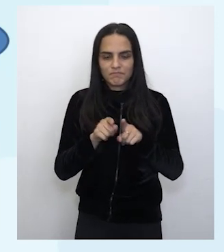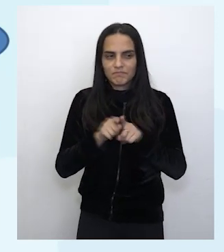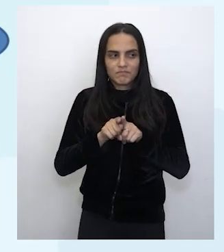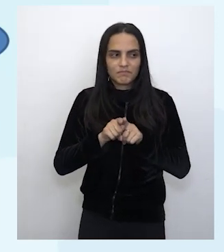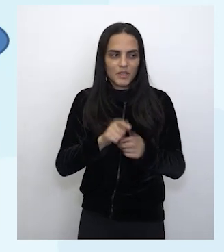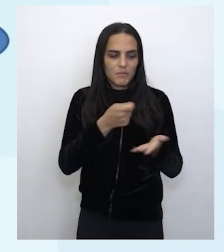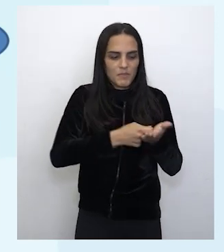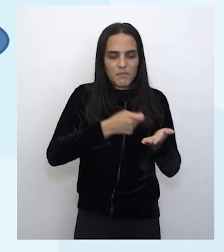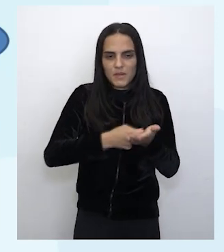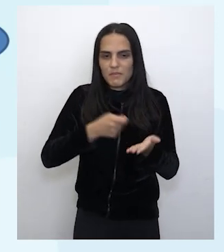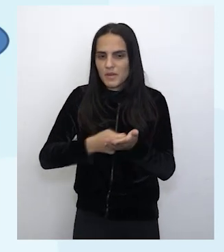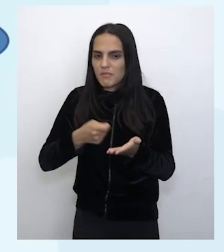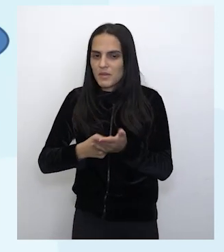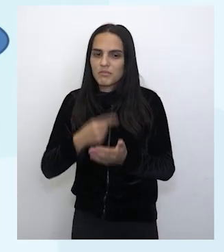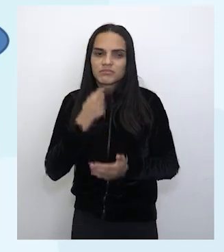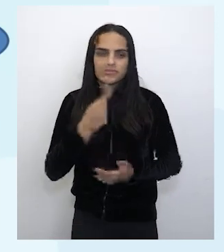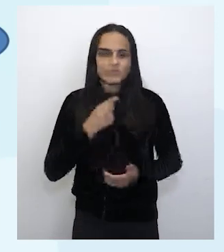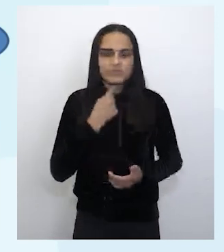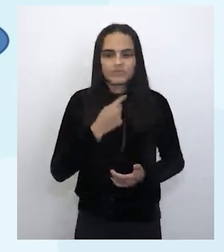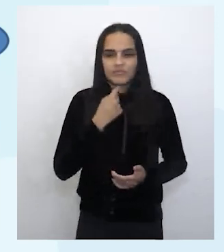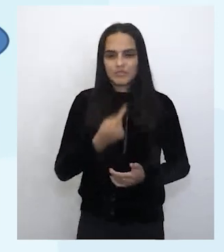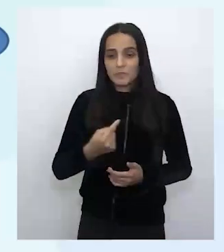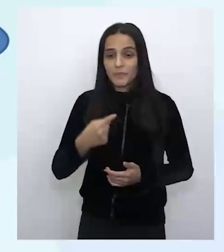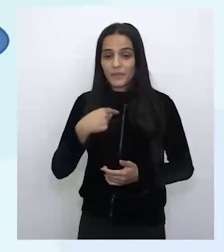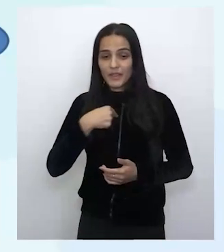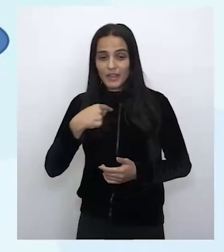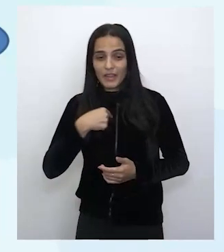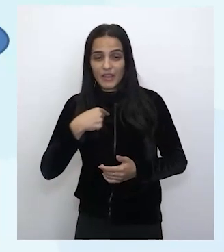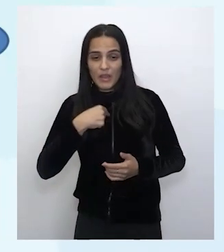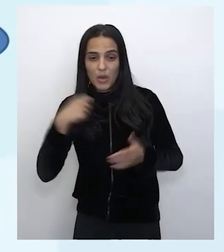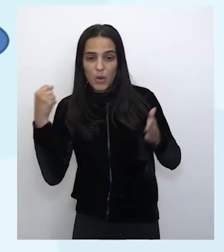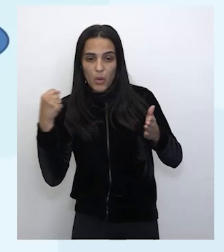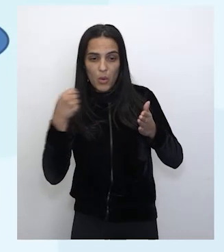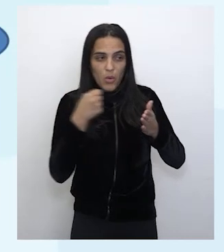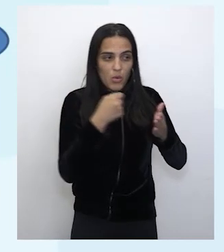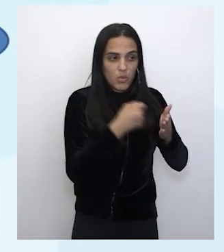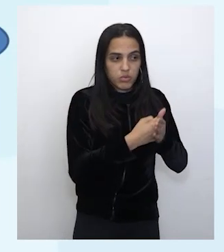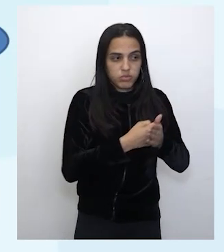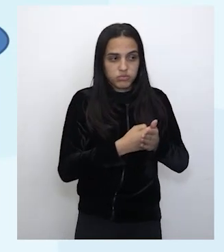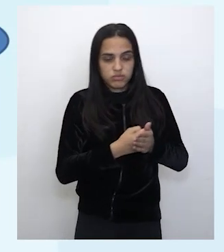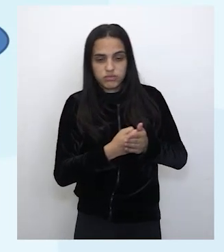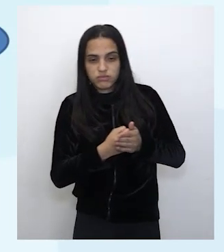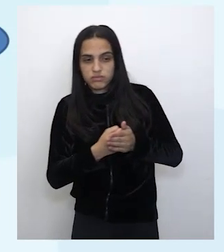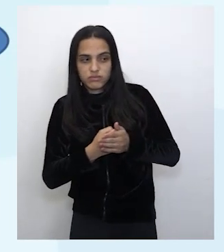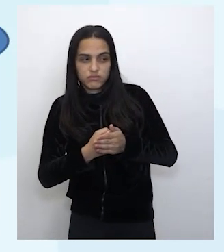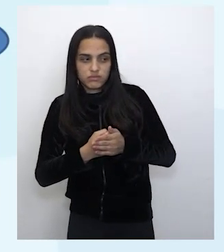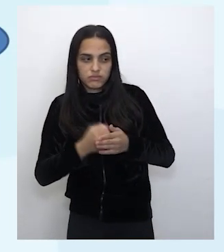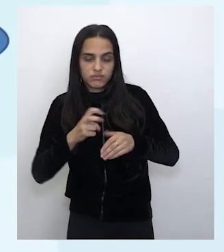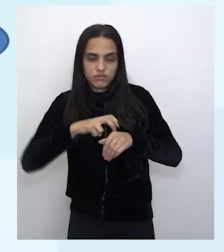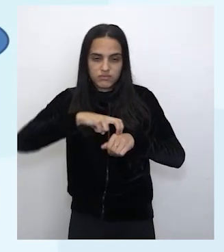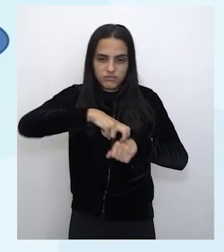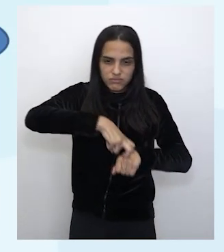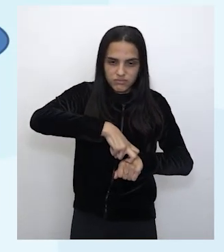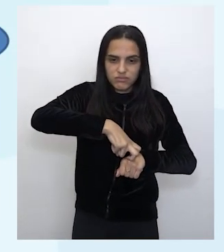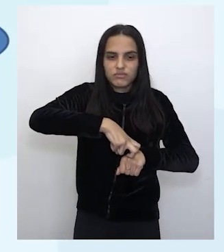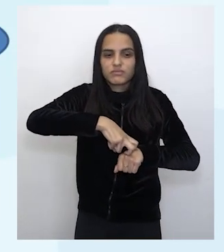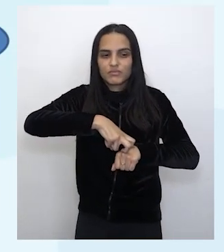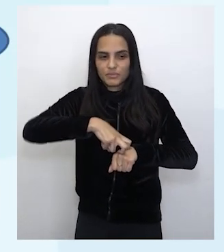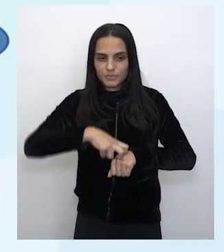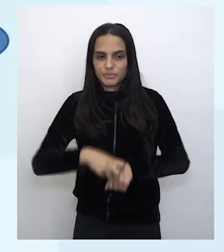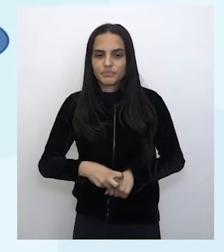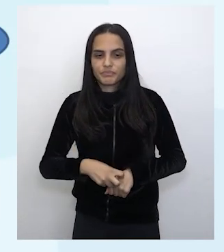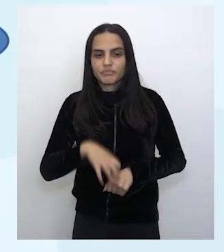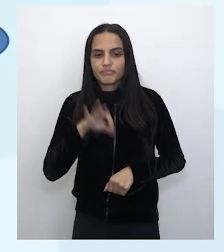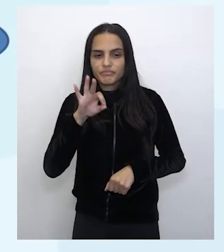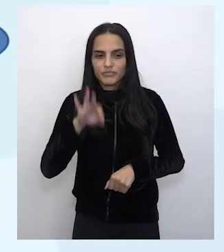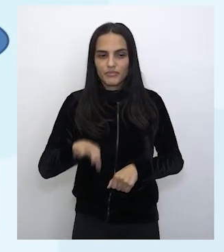pagar. Eu que, quando a hora do soco surgiu, me tenho agachado para fora da possibilidade do